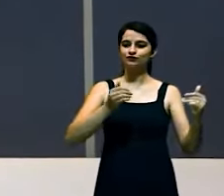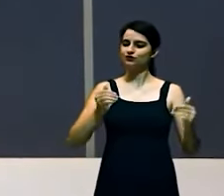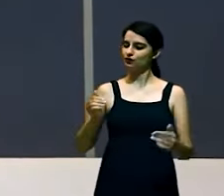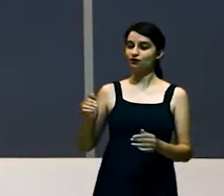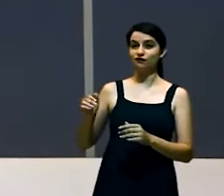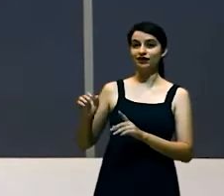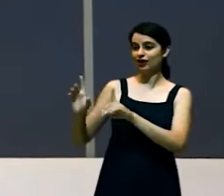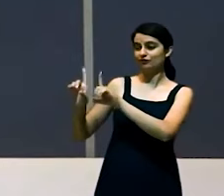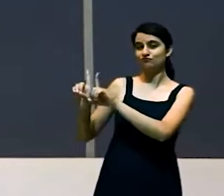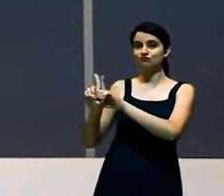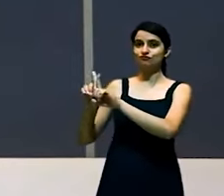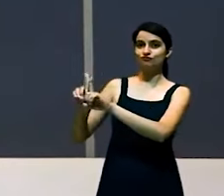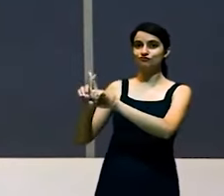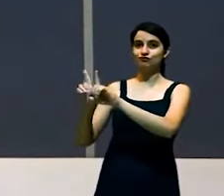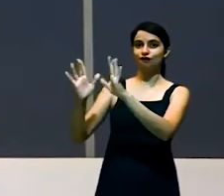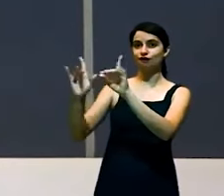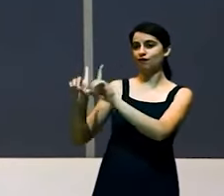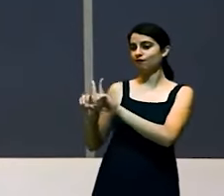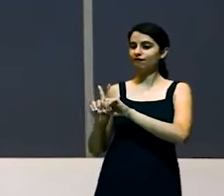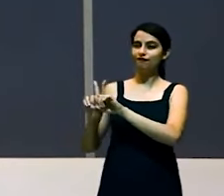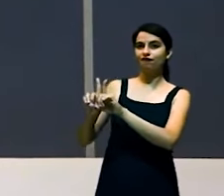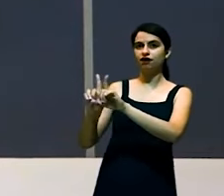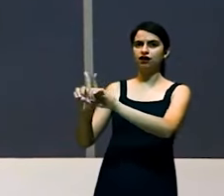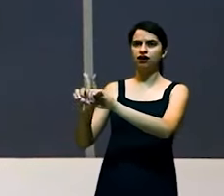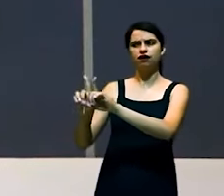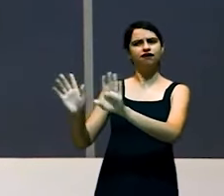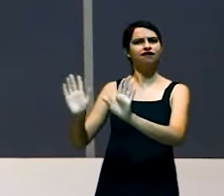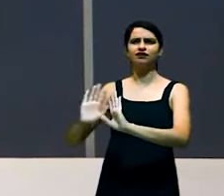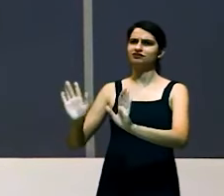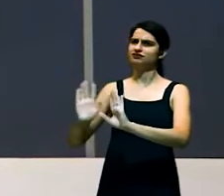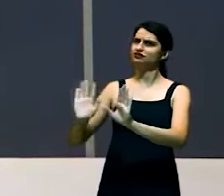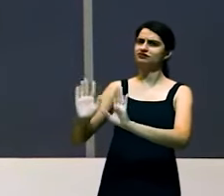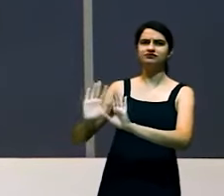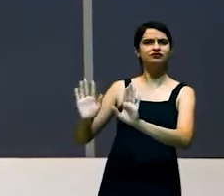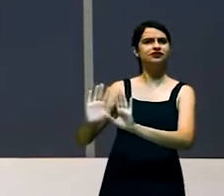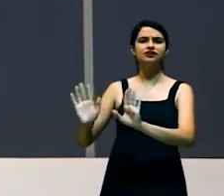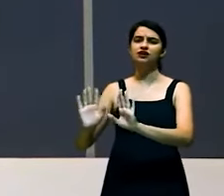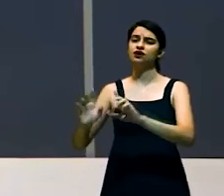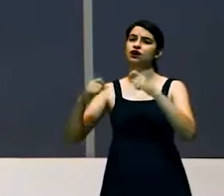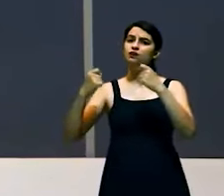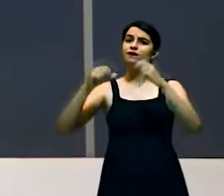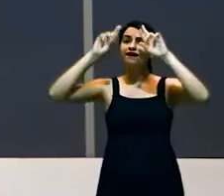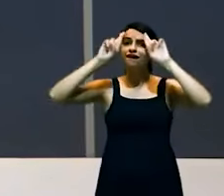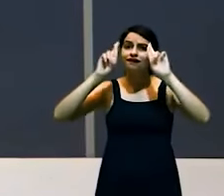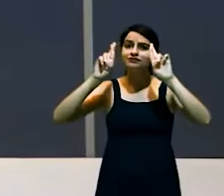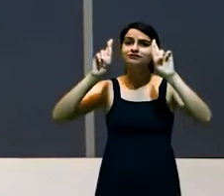dada dentro da igreja na hora do culto, eu acho que não cabe. Não dá